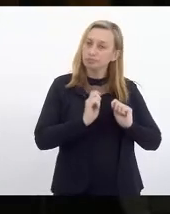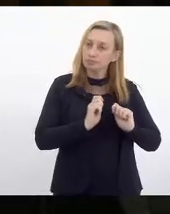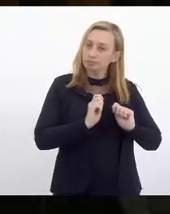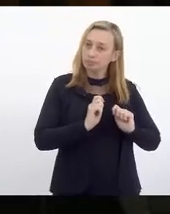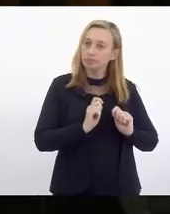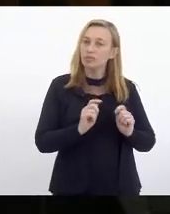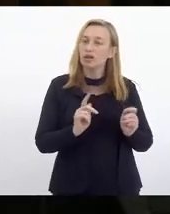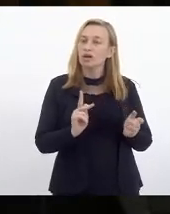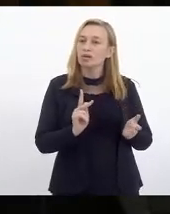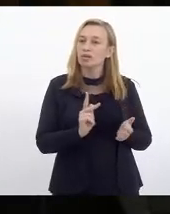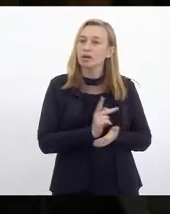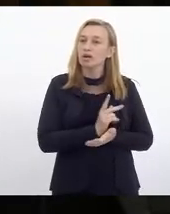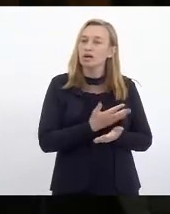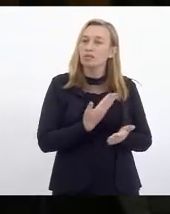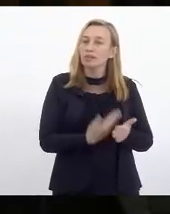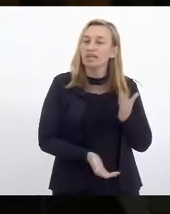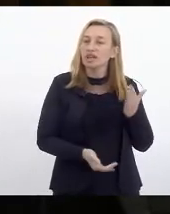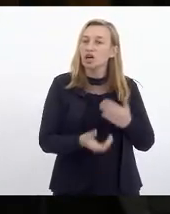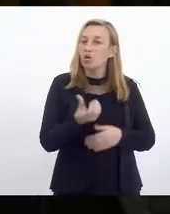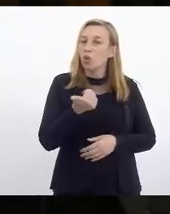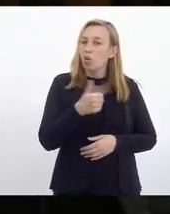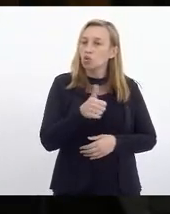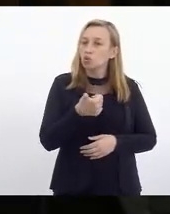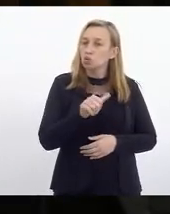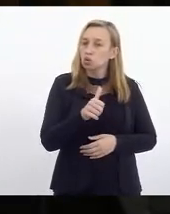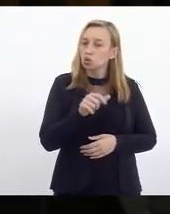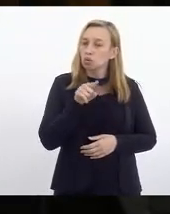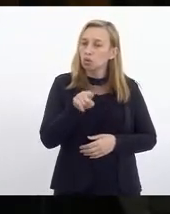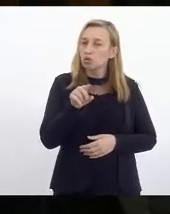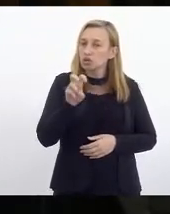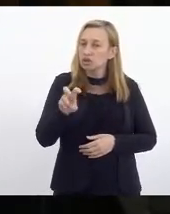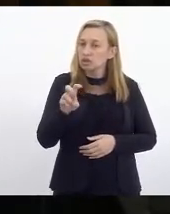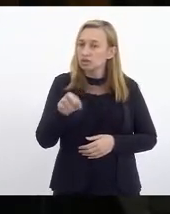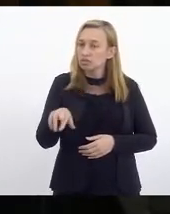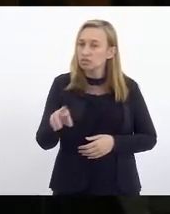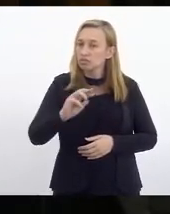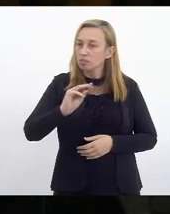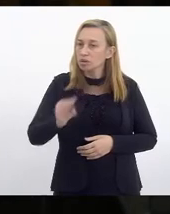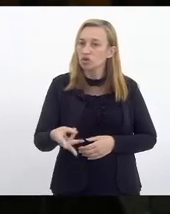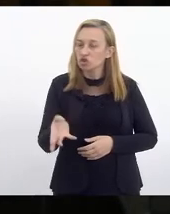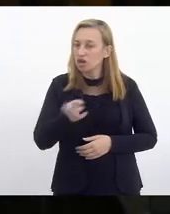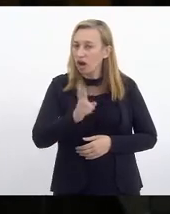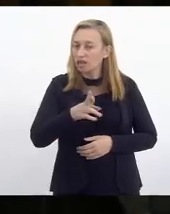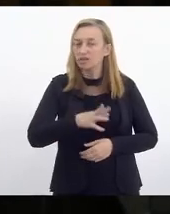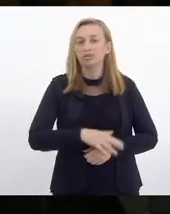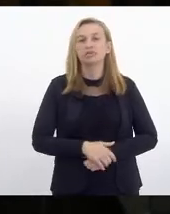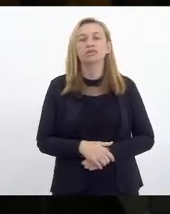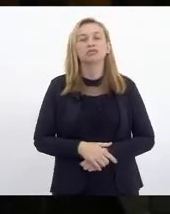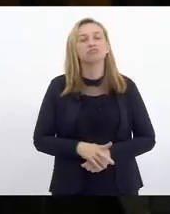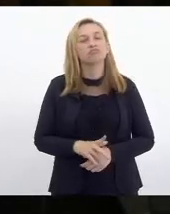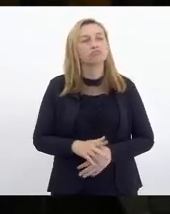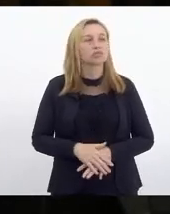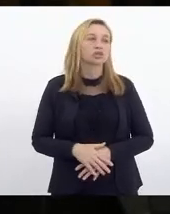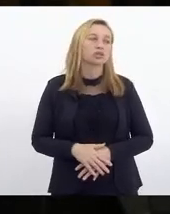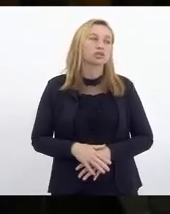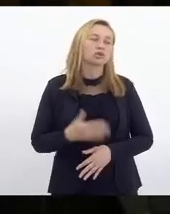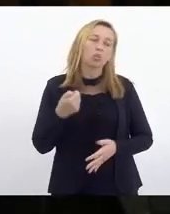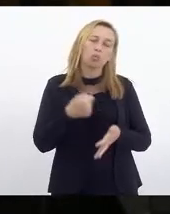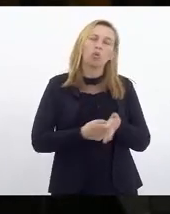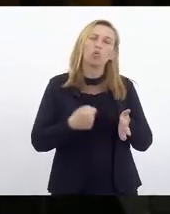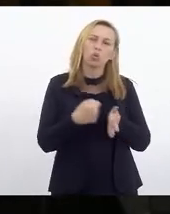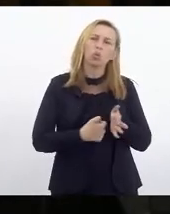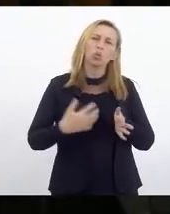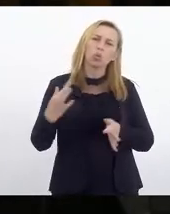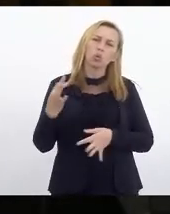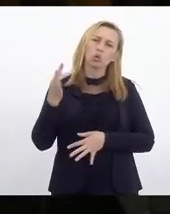perderem mais 11,5 bilhões de reais, tem aí uma luta